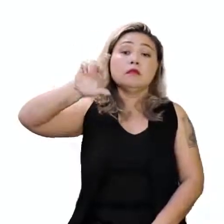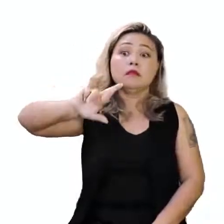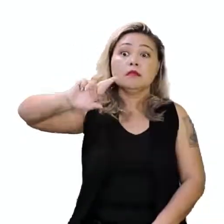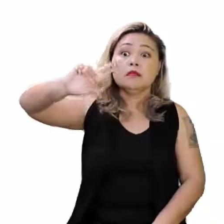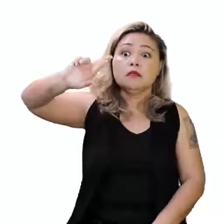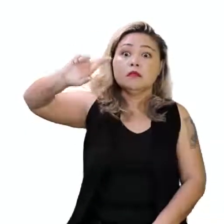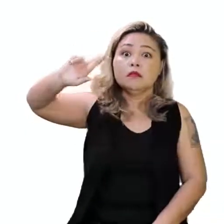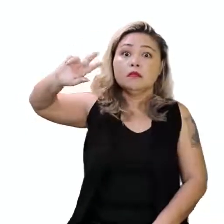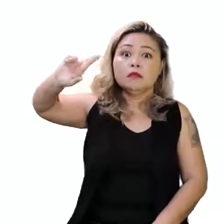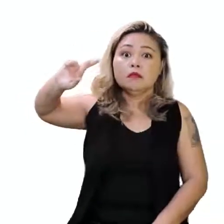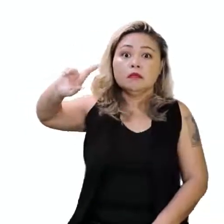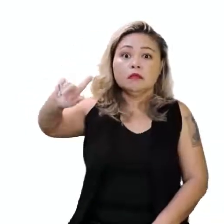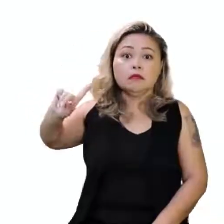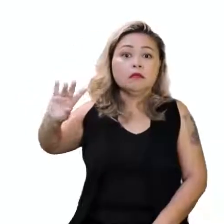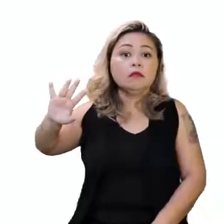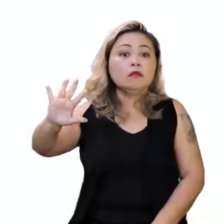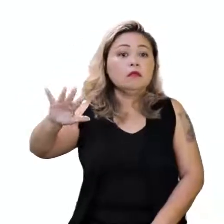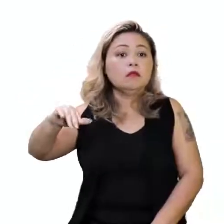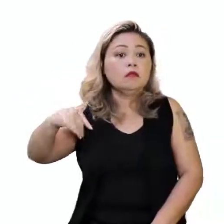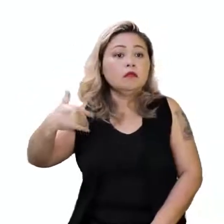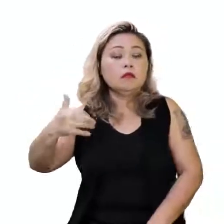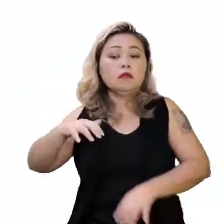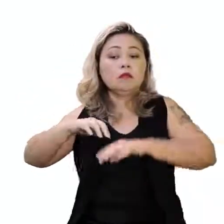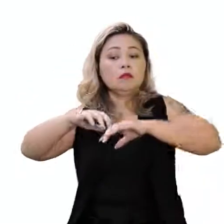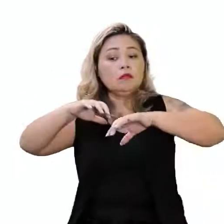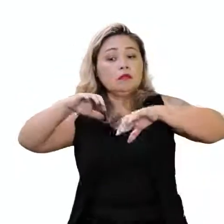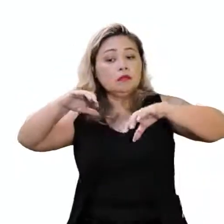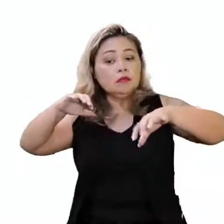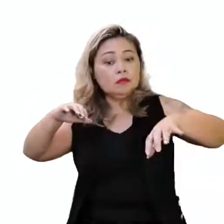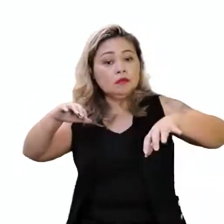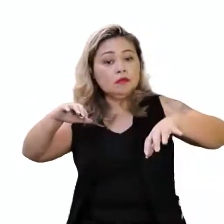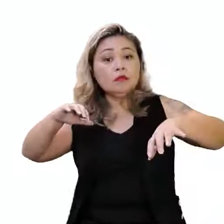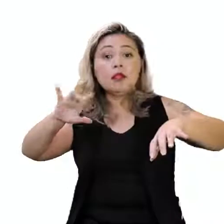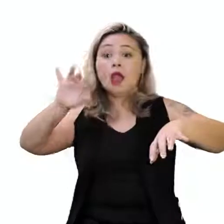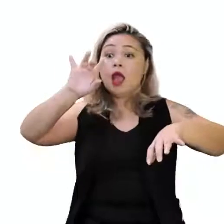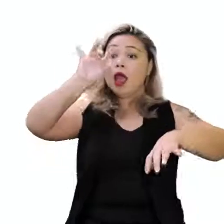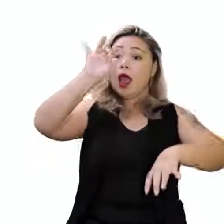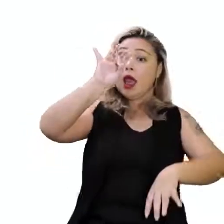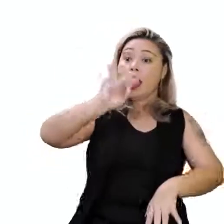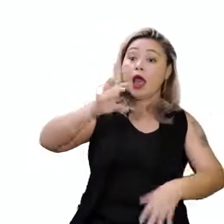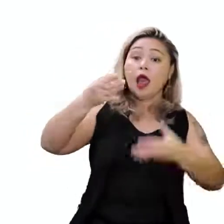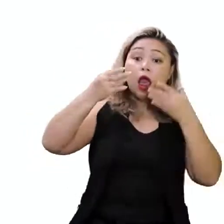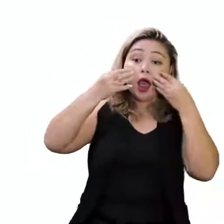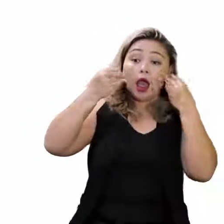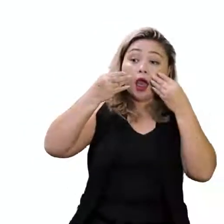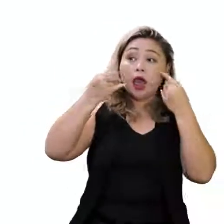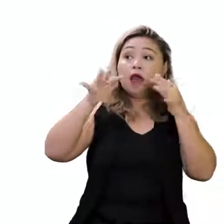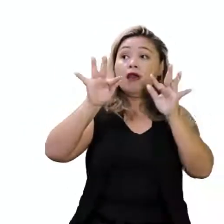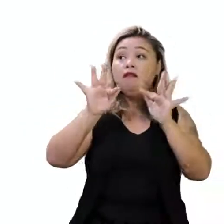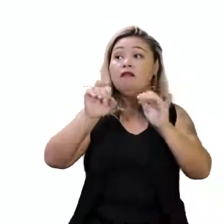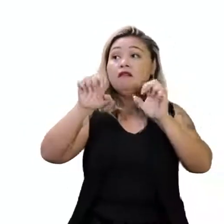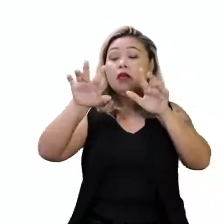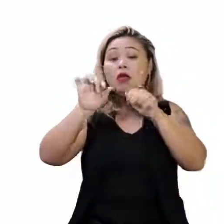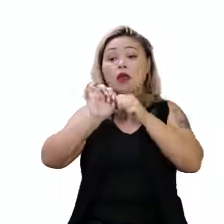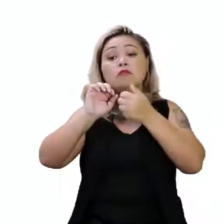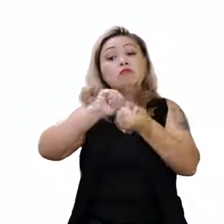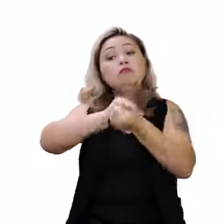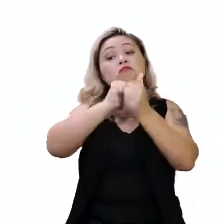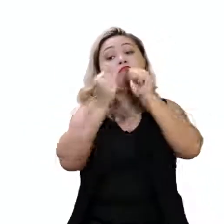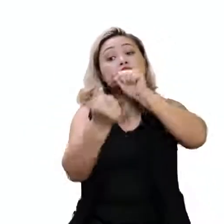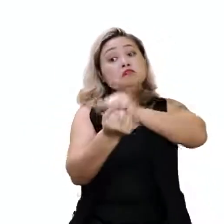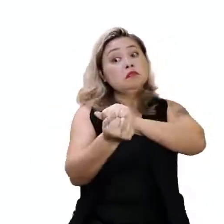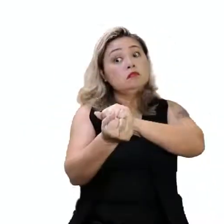que a gente vai encontrar aqui. Então, houve essas separações e aí agora cada um desses felinos vai estar